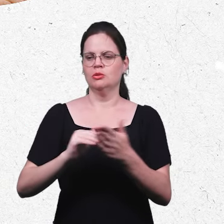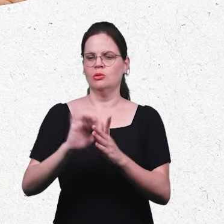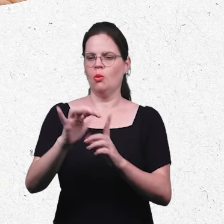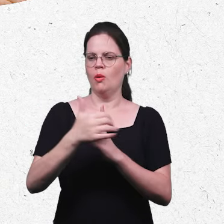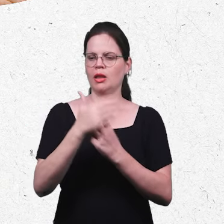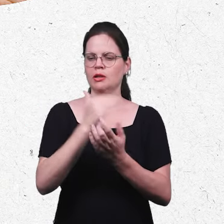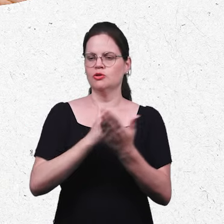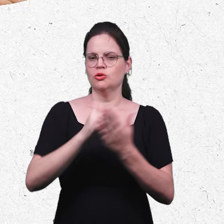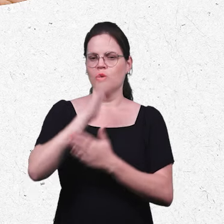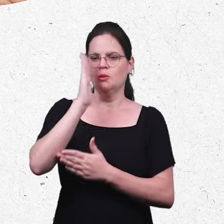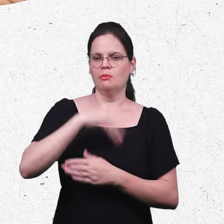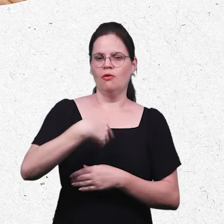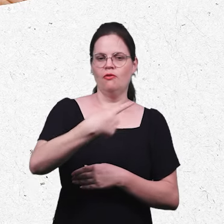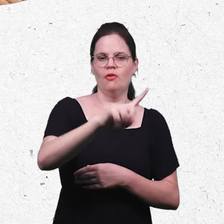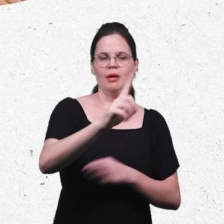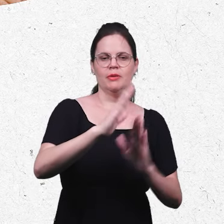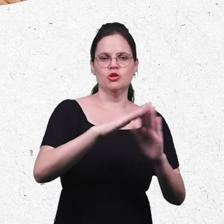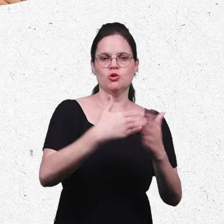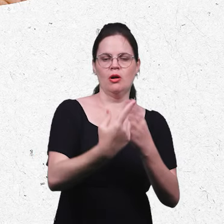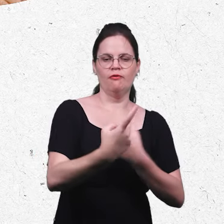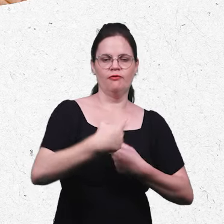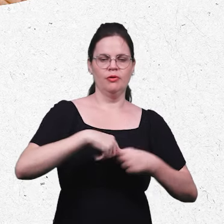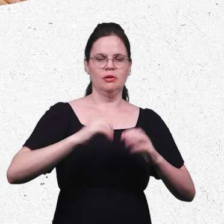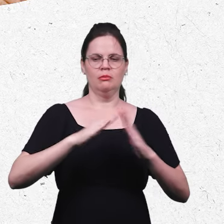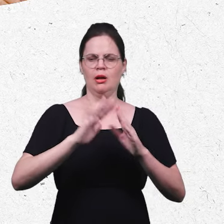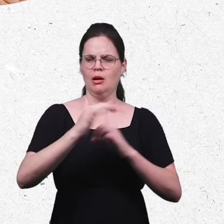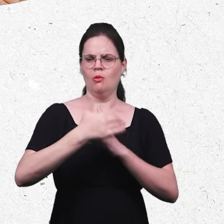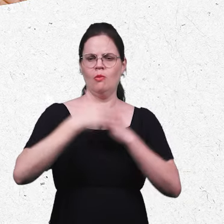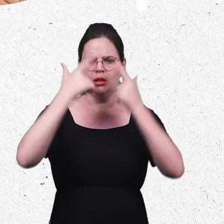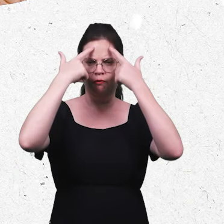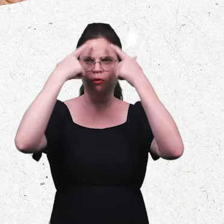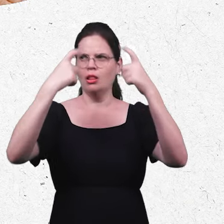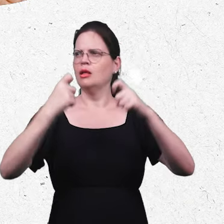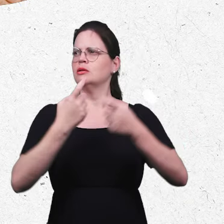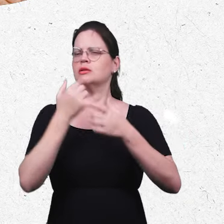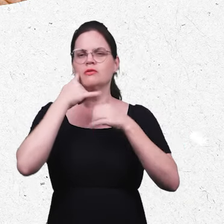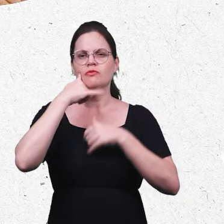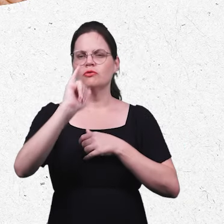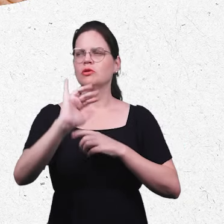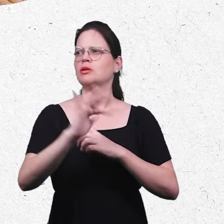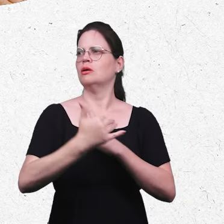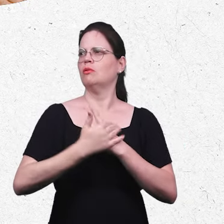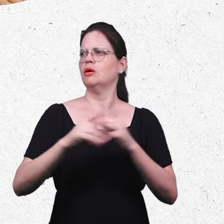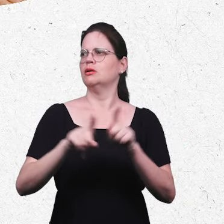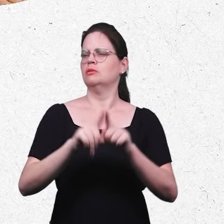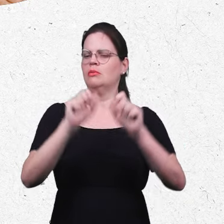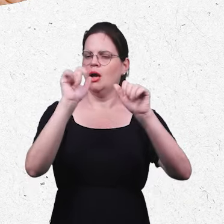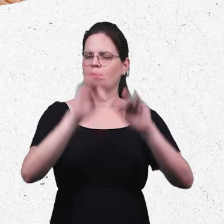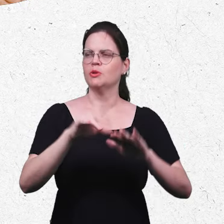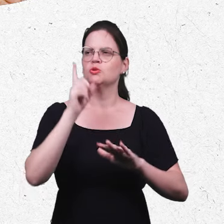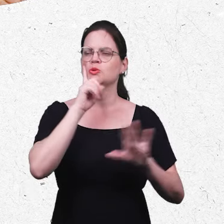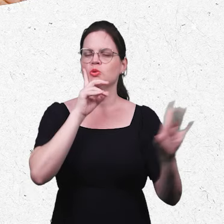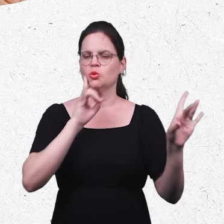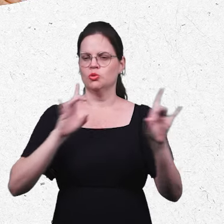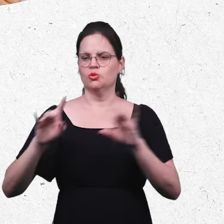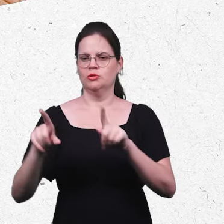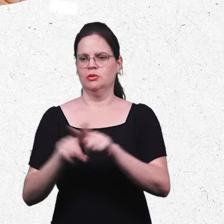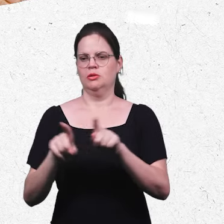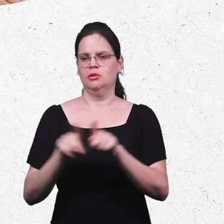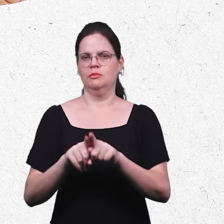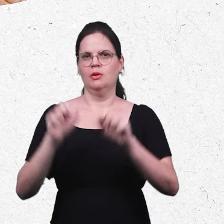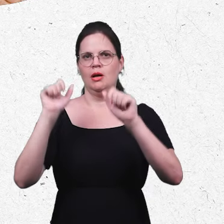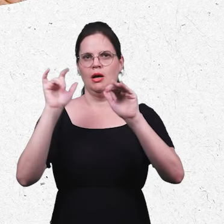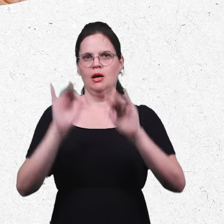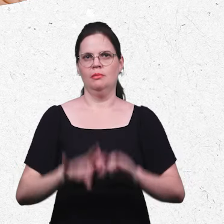dando todo o livramento, trajeto de ida e volta da escola, nos lares, ó Pai, abençoando a cada dia os Seus filhinhos, Senhor.